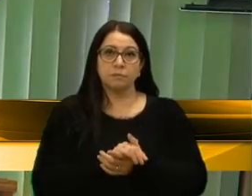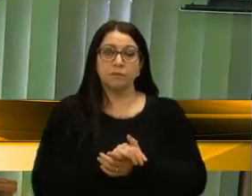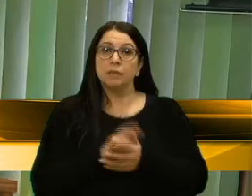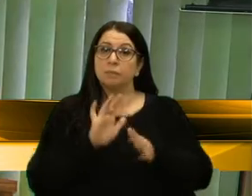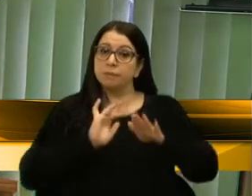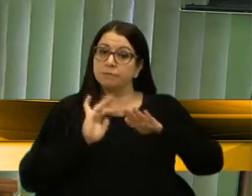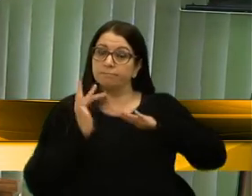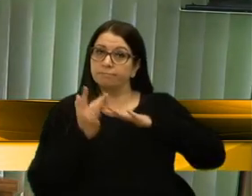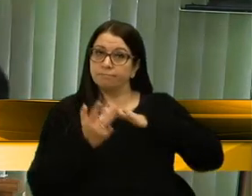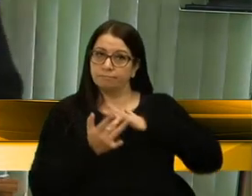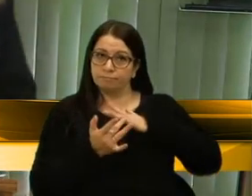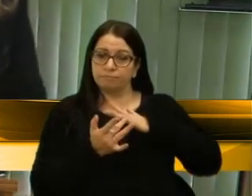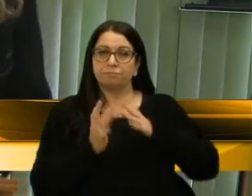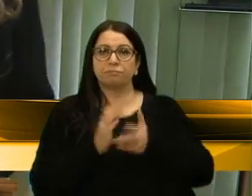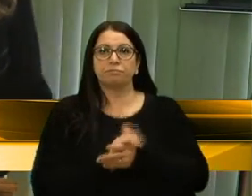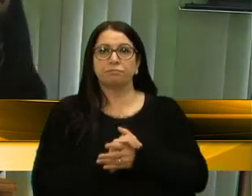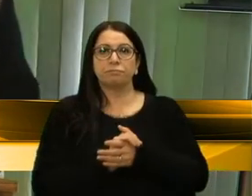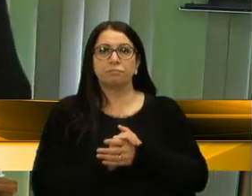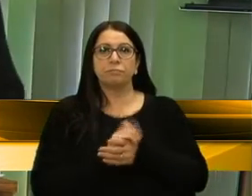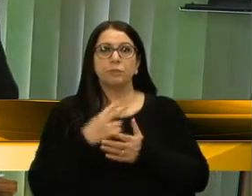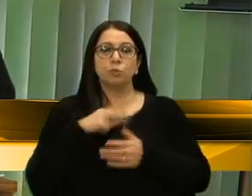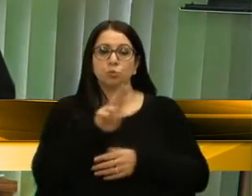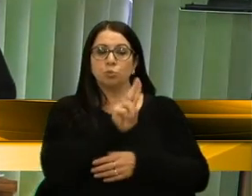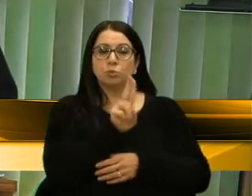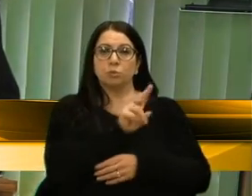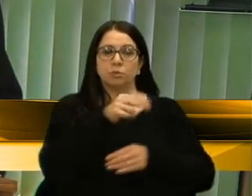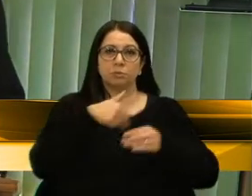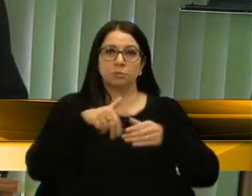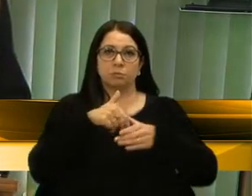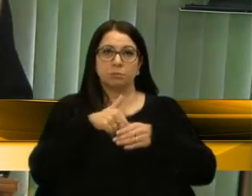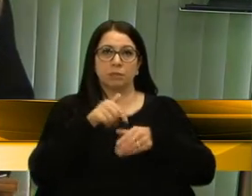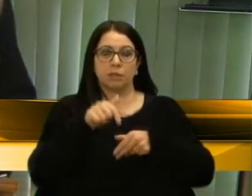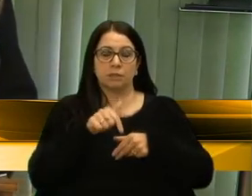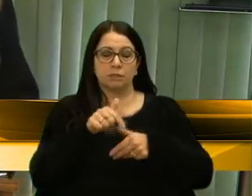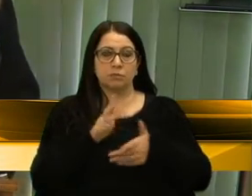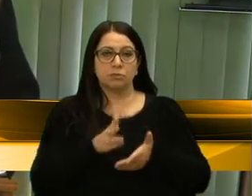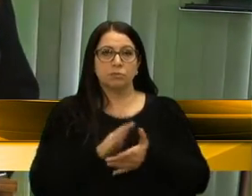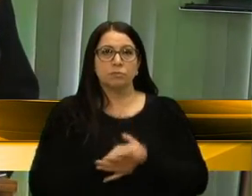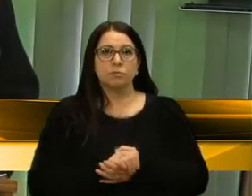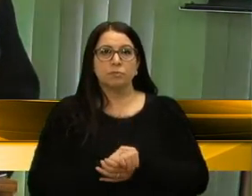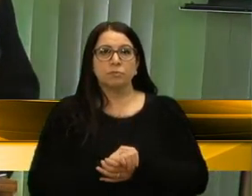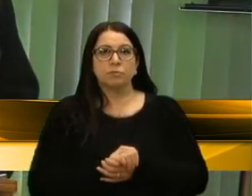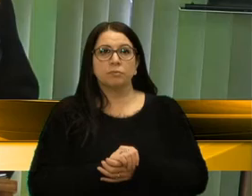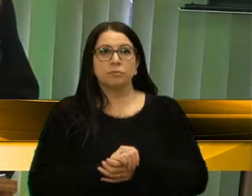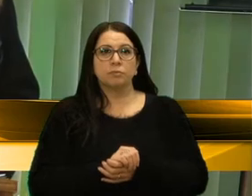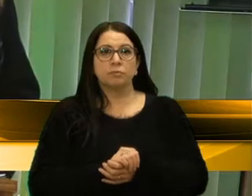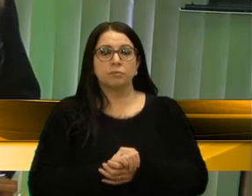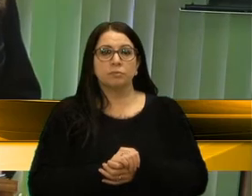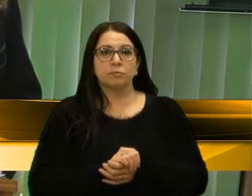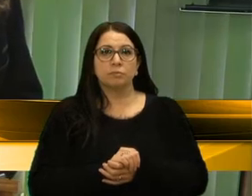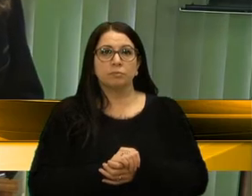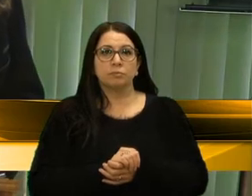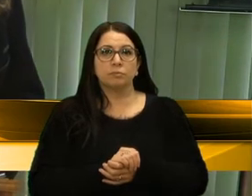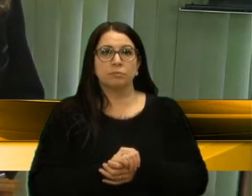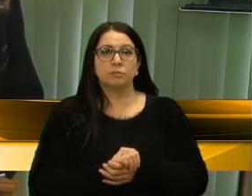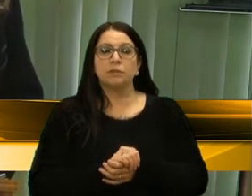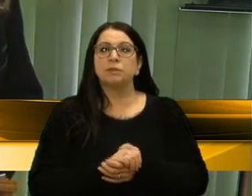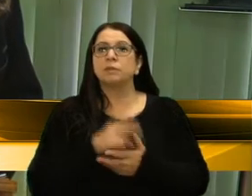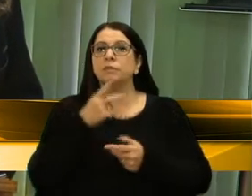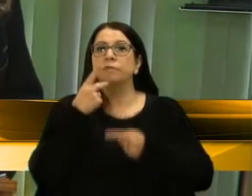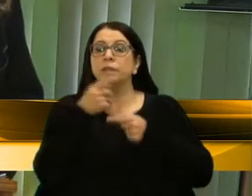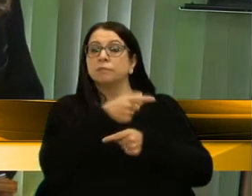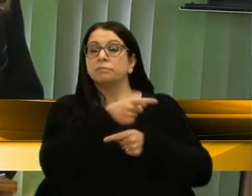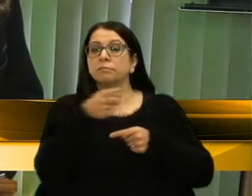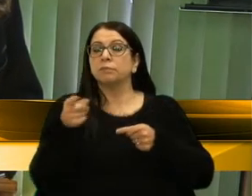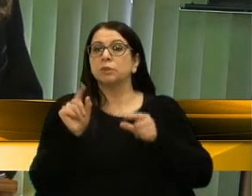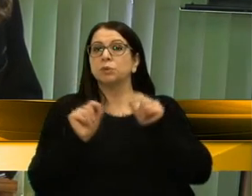redes sociais. Eu ocupo esse espaço de declaração de lideranças para comentar com